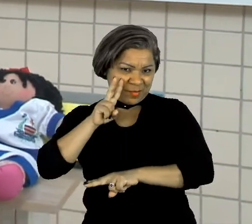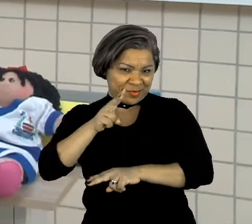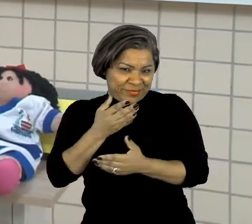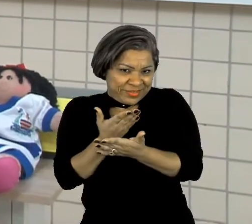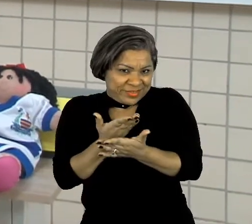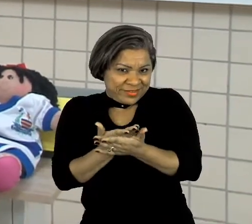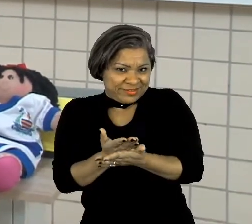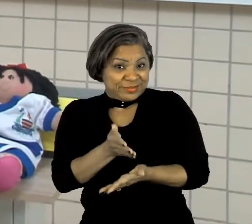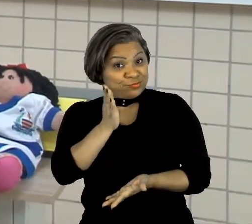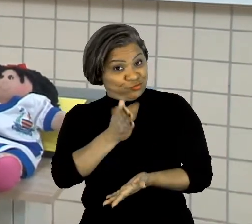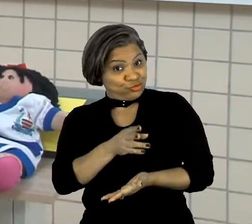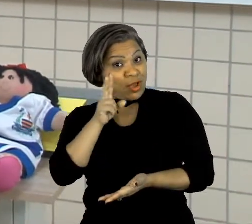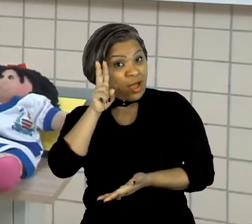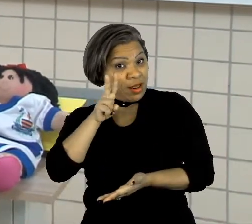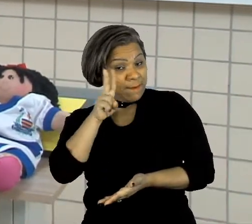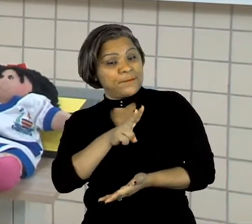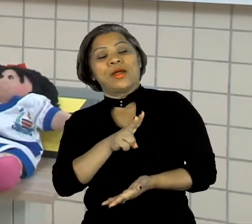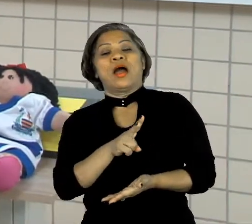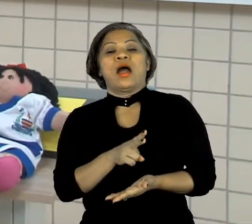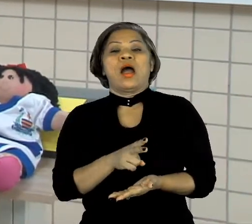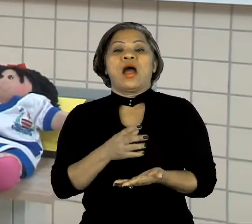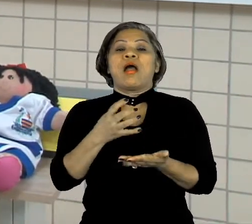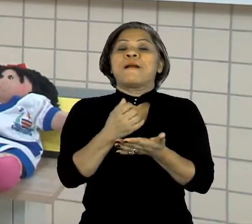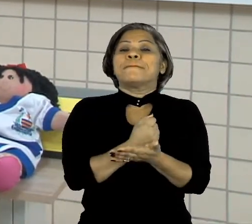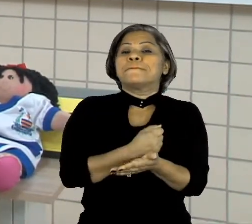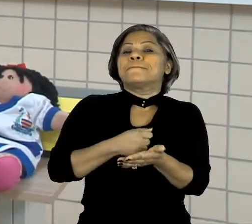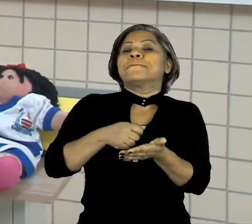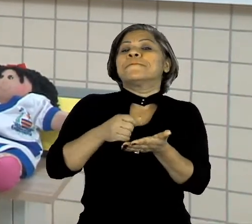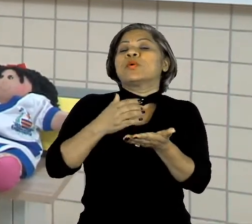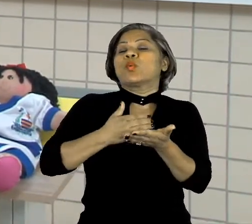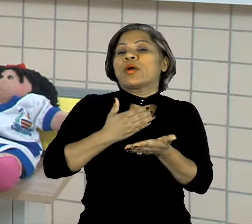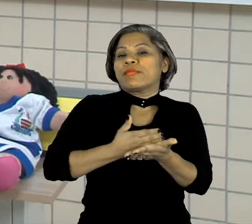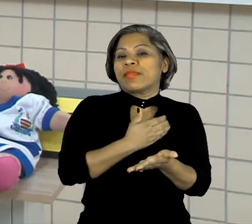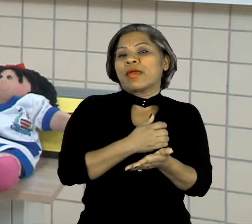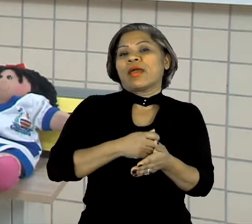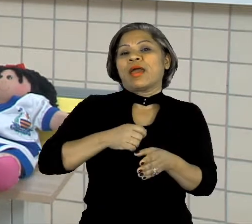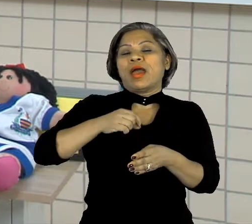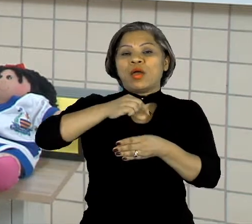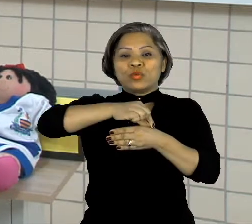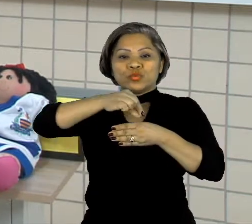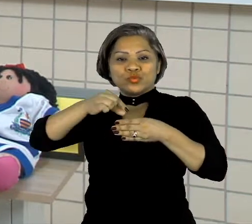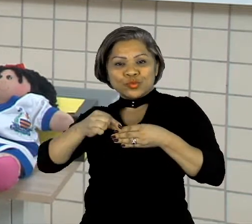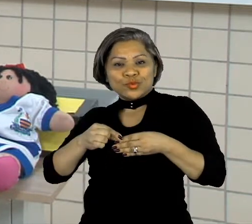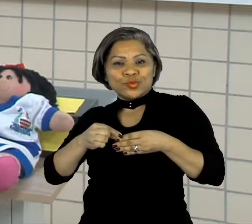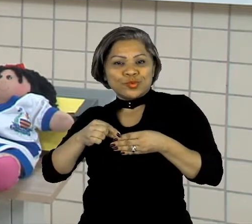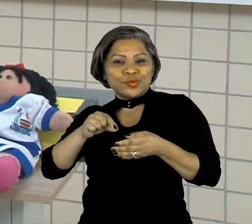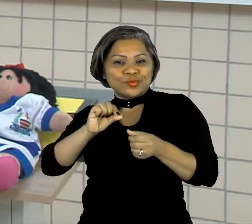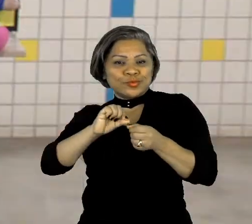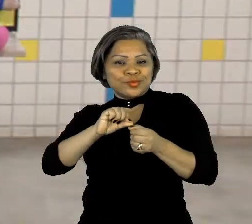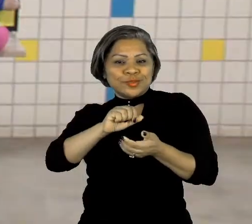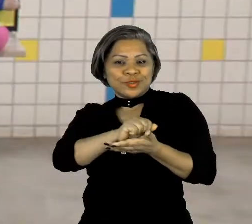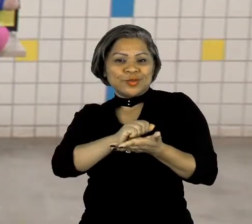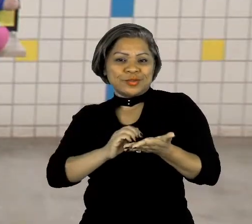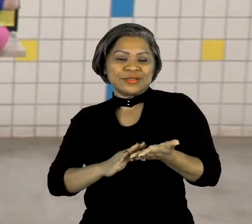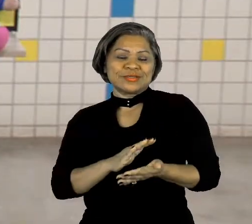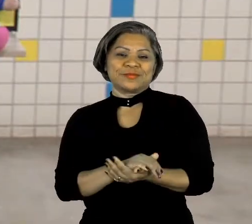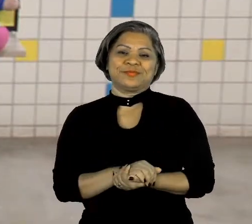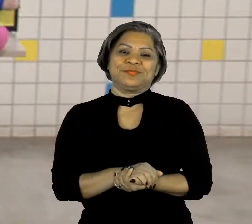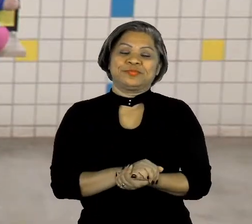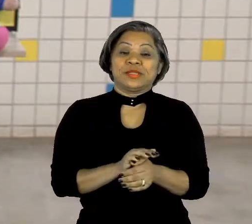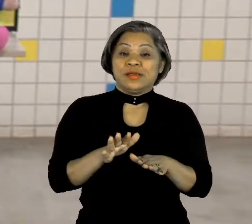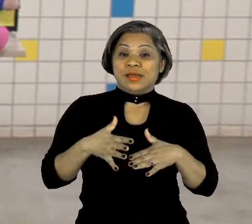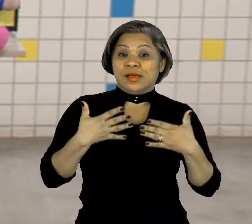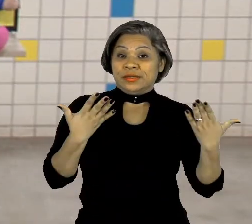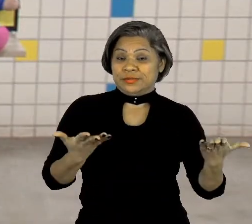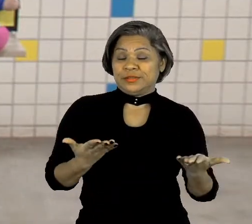o caderno, o estojo, para fazer as anotações? A Francisquinha está sempre com o dela aqui. Então, nós vamos trabalhar